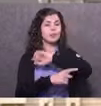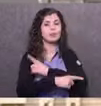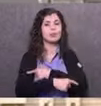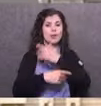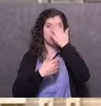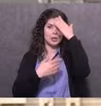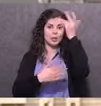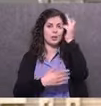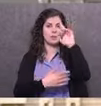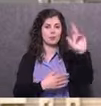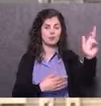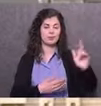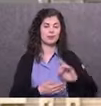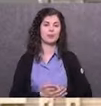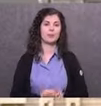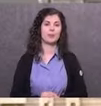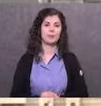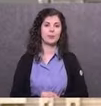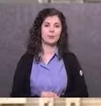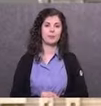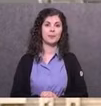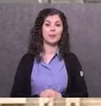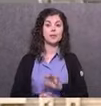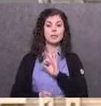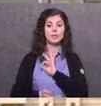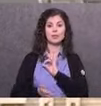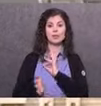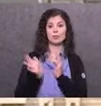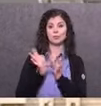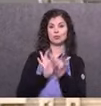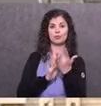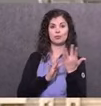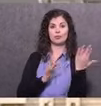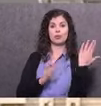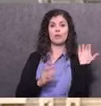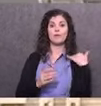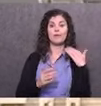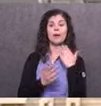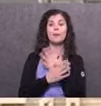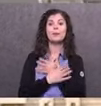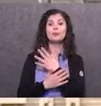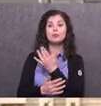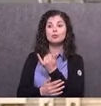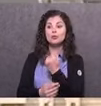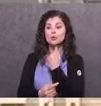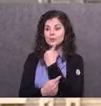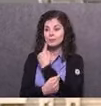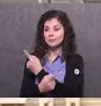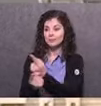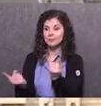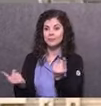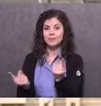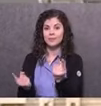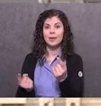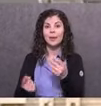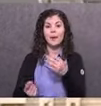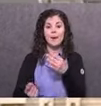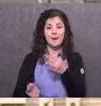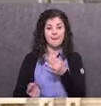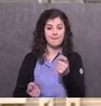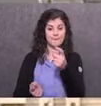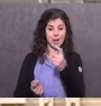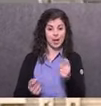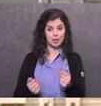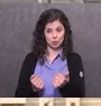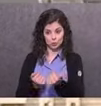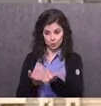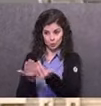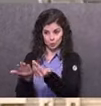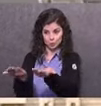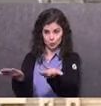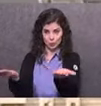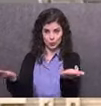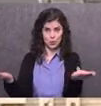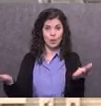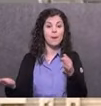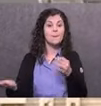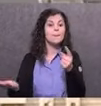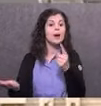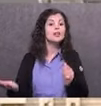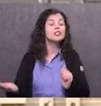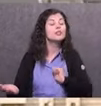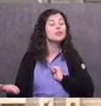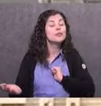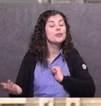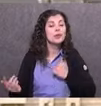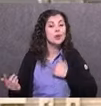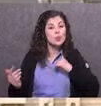Senhor Jesus Cristo, disseste aos vossos apóstolos: deixo-vos a paz, a minha paz vos